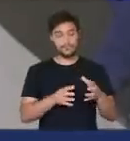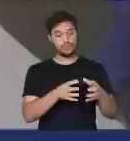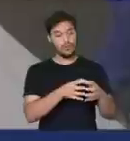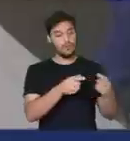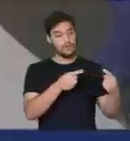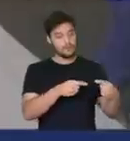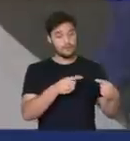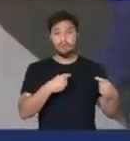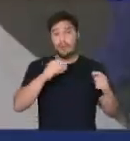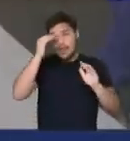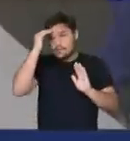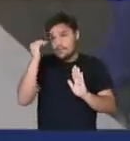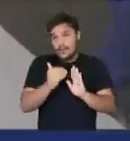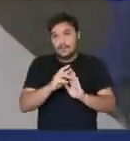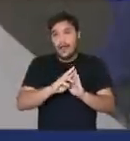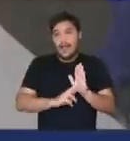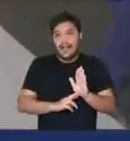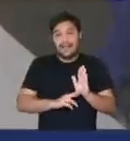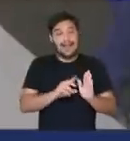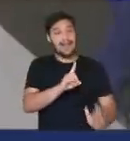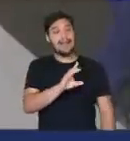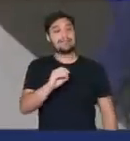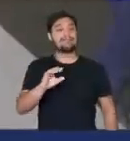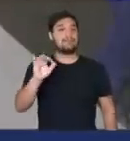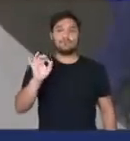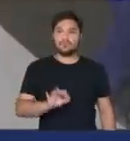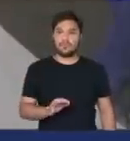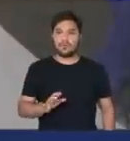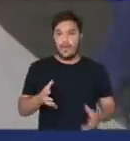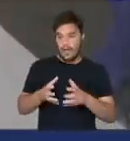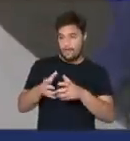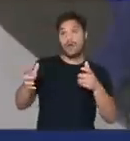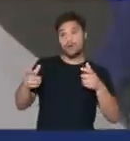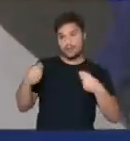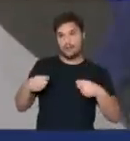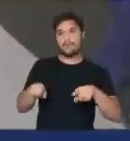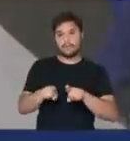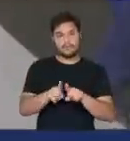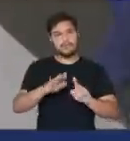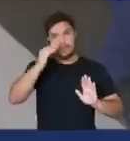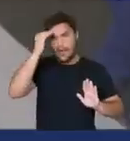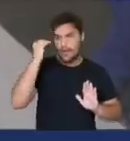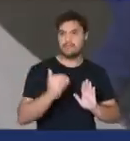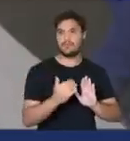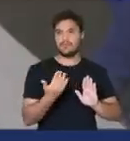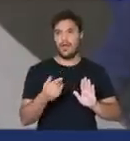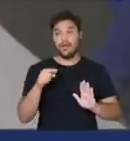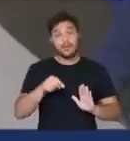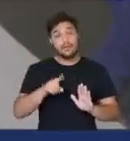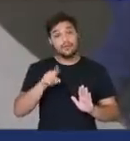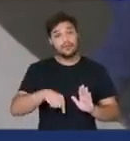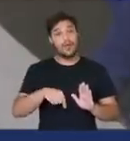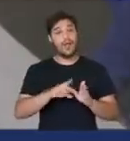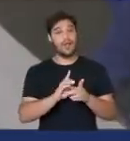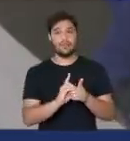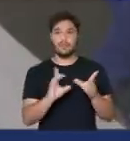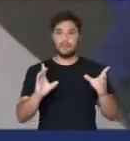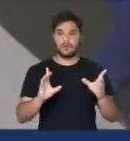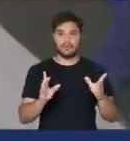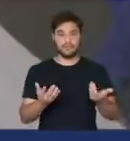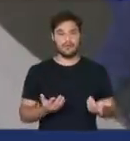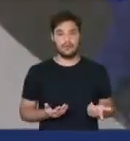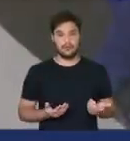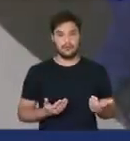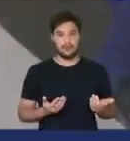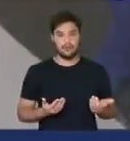oposição é obrigada a cumprir o regimento integralmente. A maioria também tem que fazer o mesmo, porque isso faz parte da regra democrática.